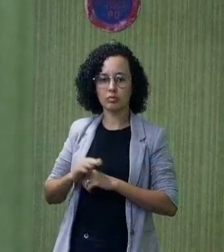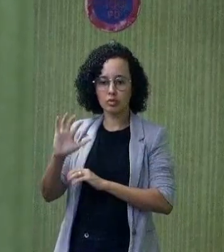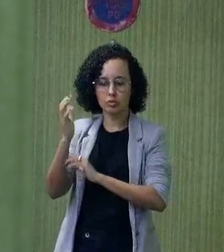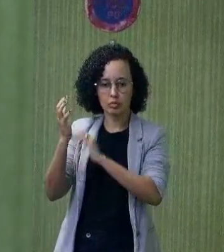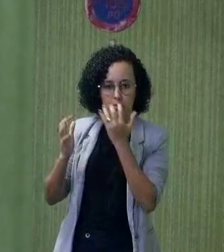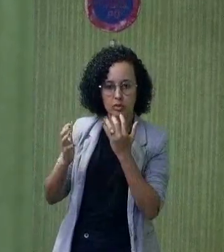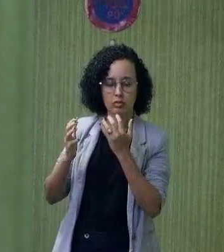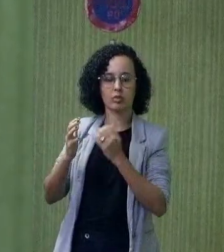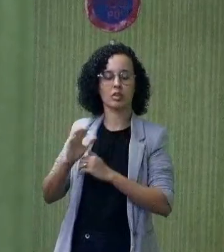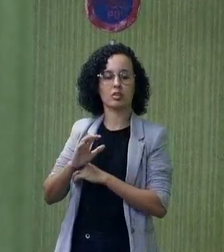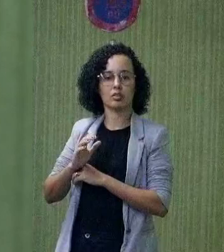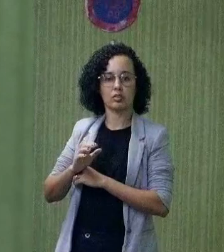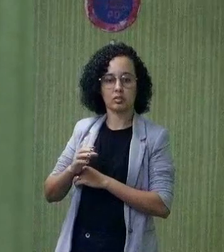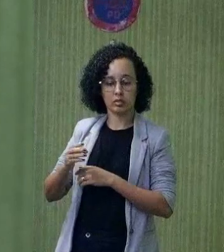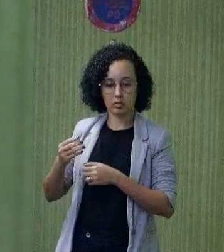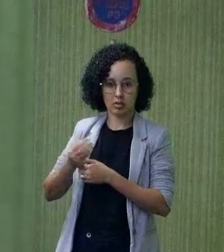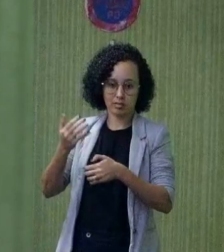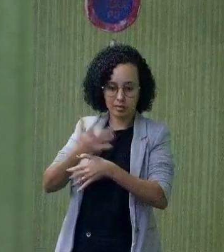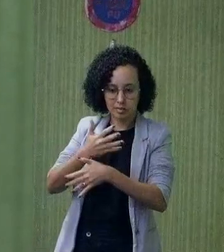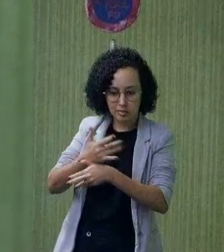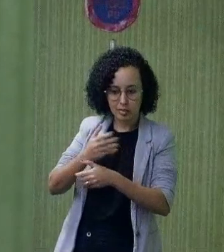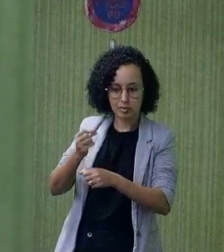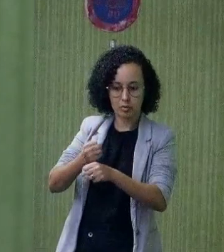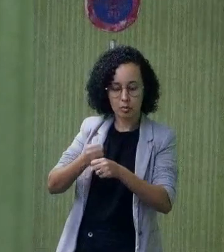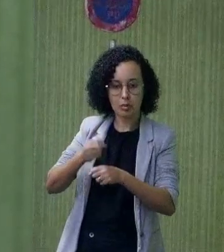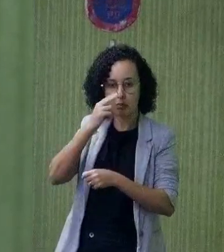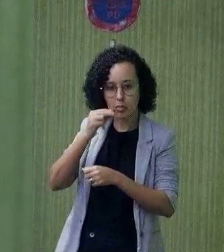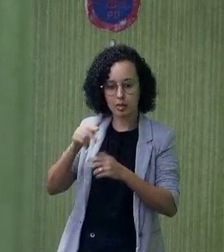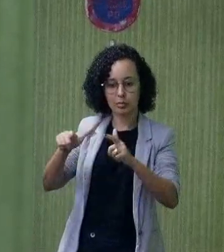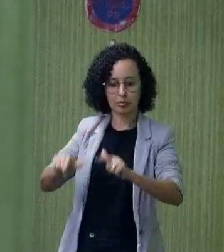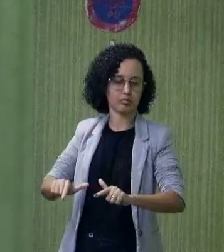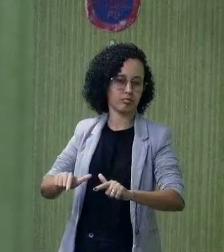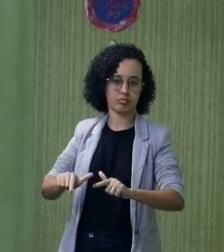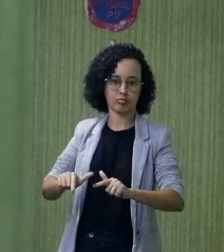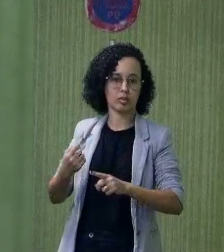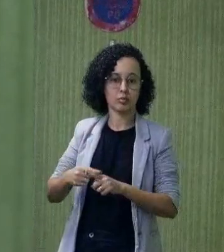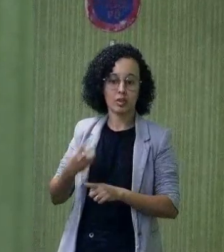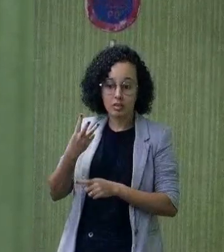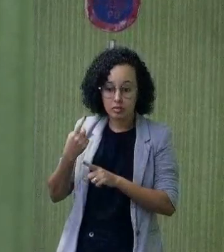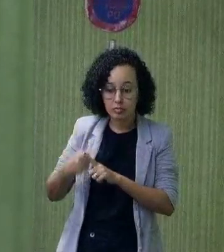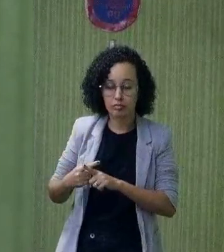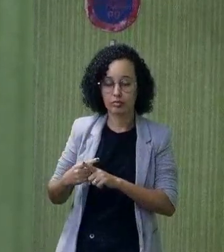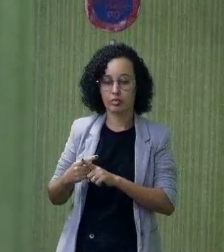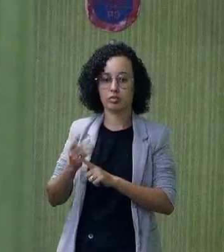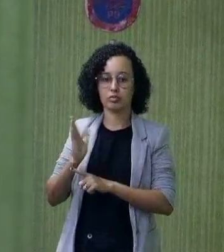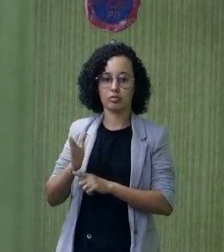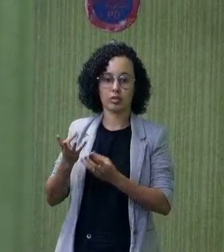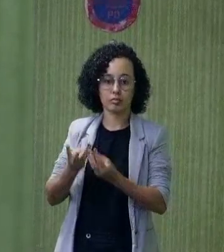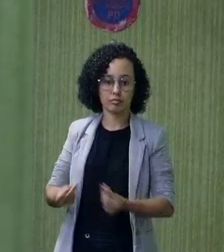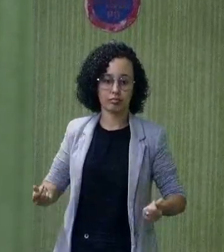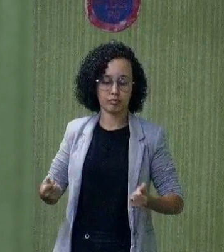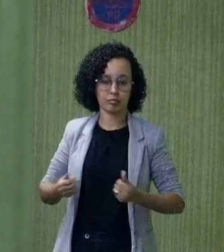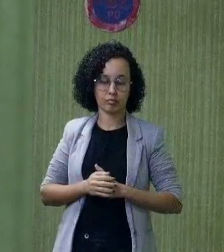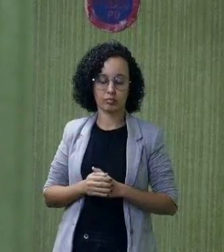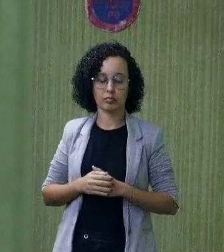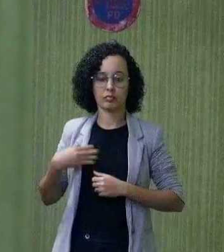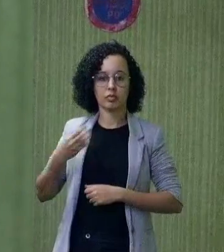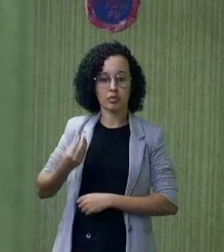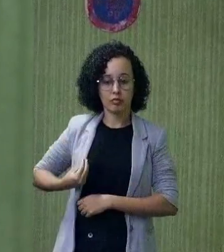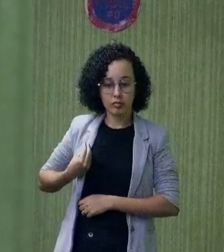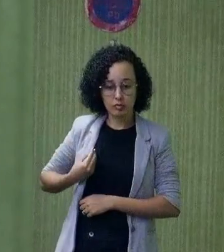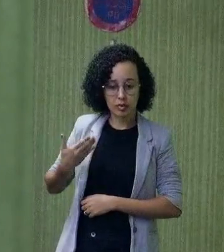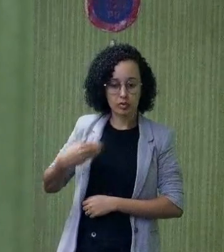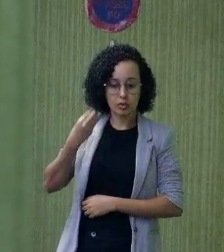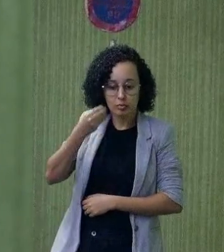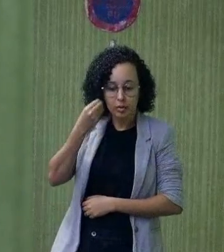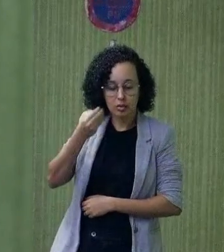reconstruídas nesses mesmos espaços porque foram três vezes seguida e realmente ter vivido uma experiência